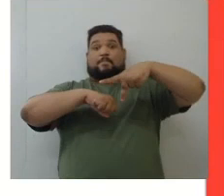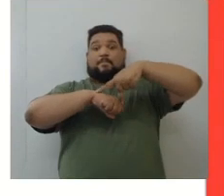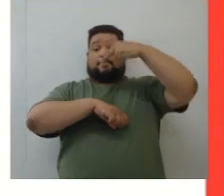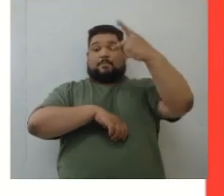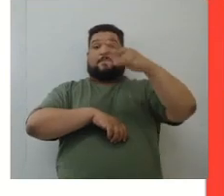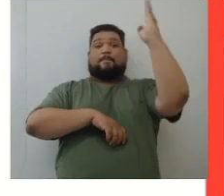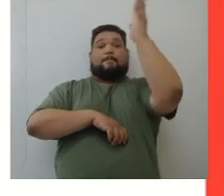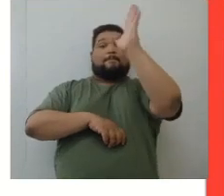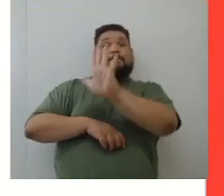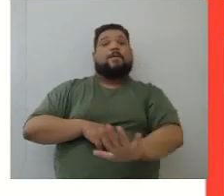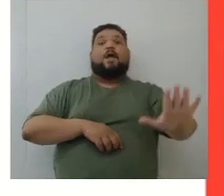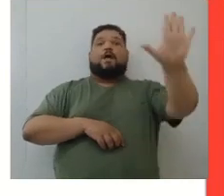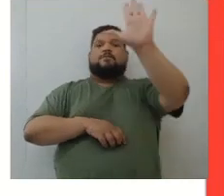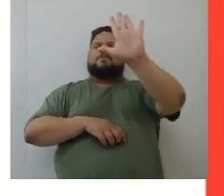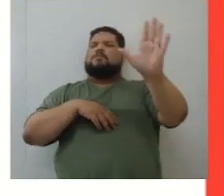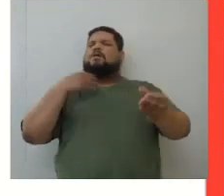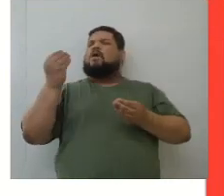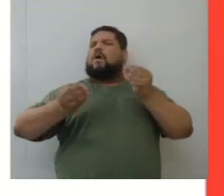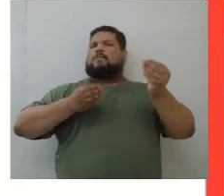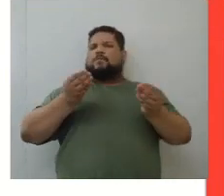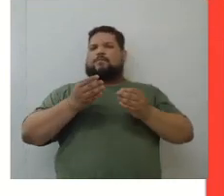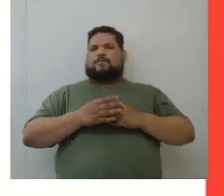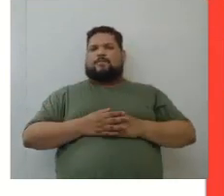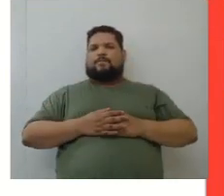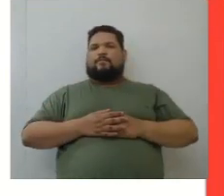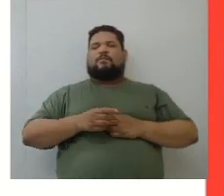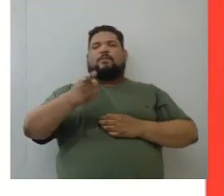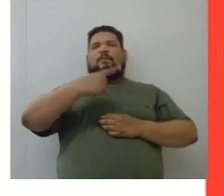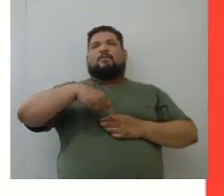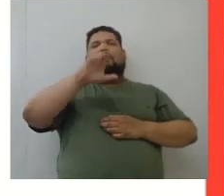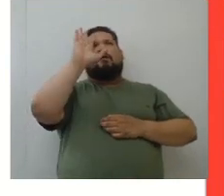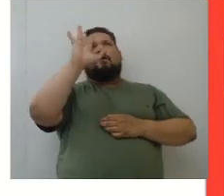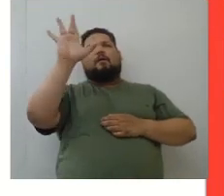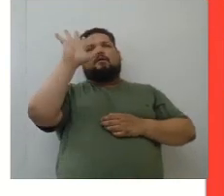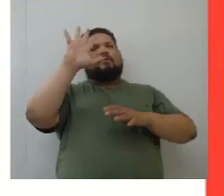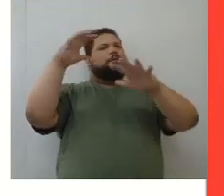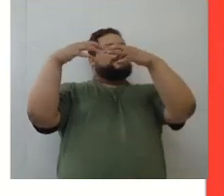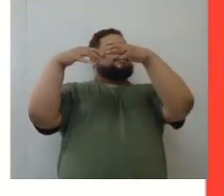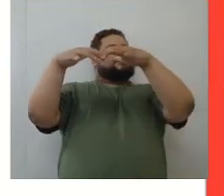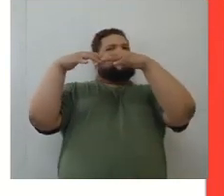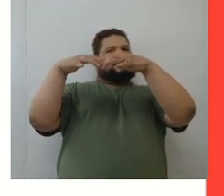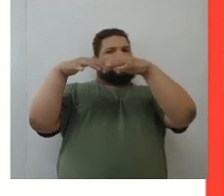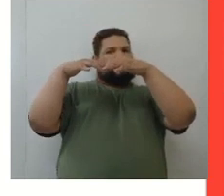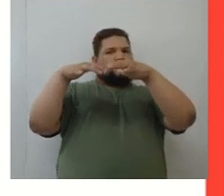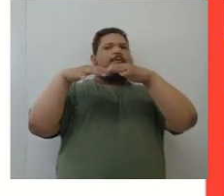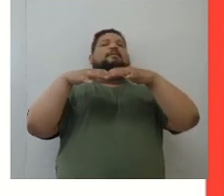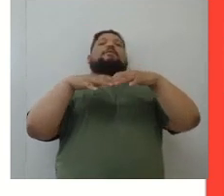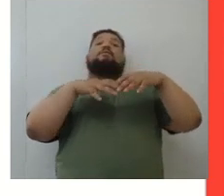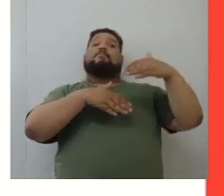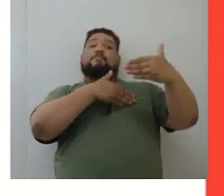né? Que aí, quando a gente para pensar no processo de urbanização